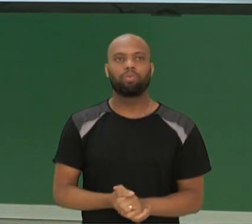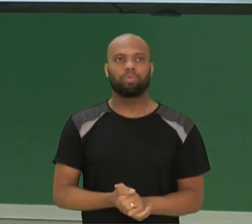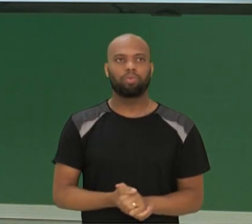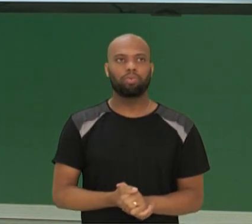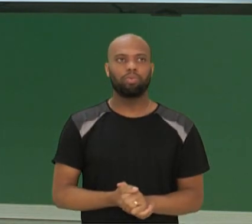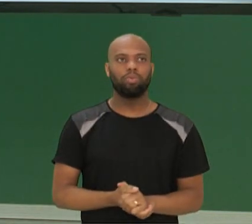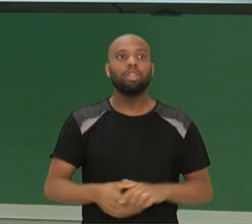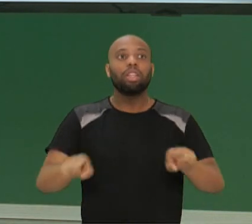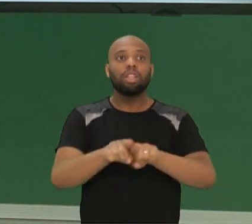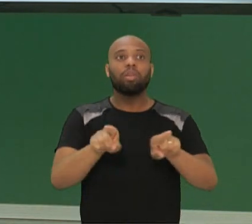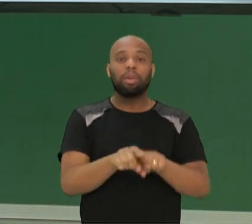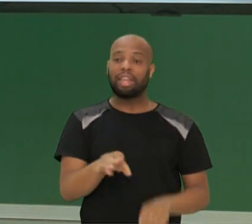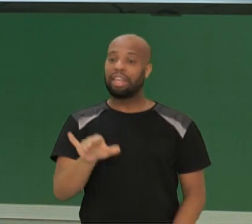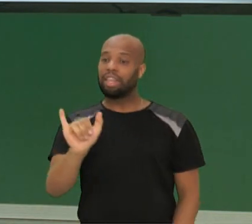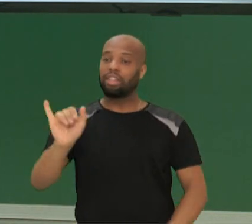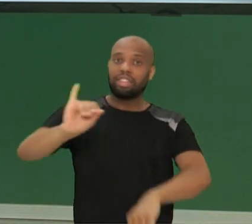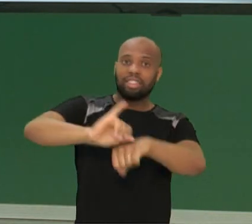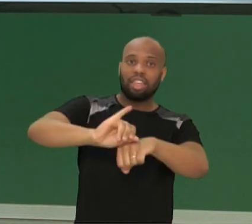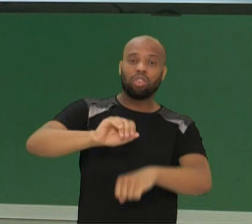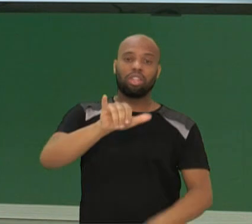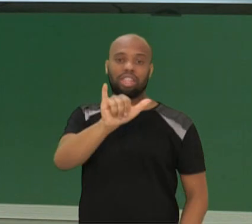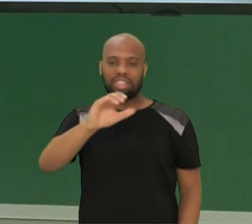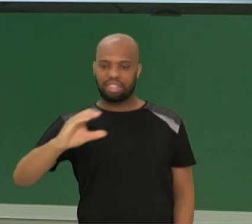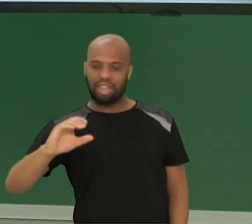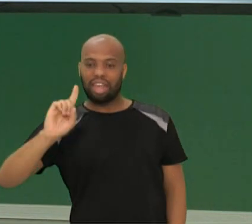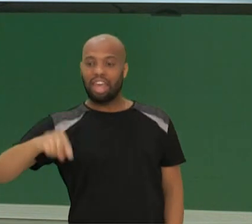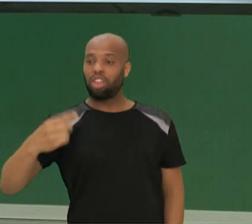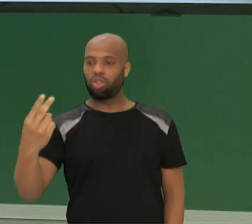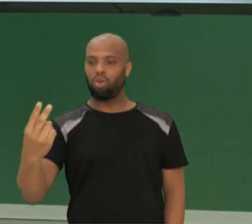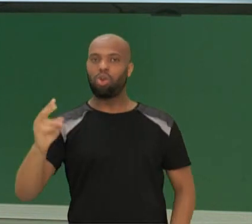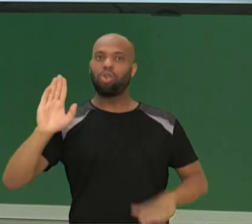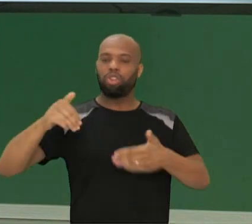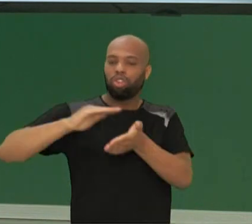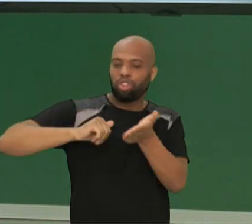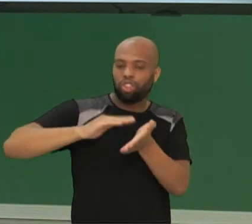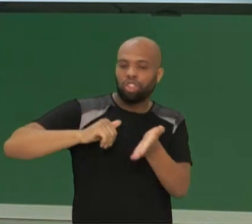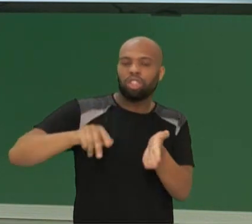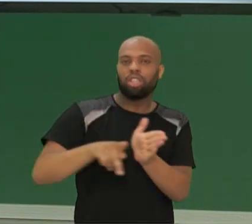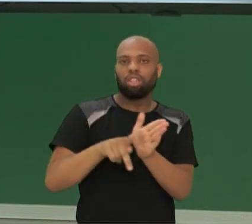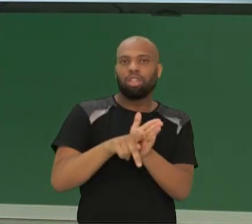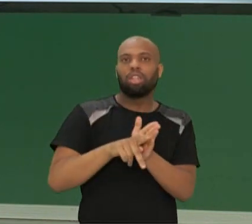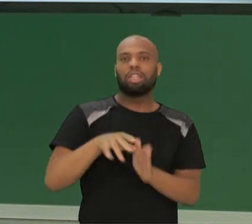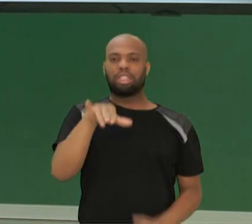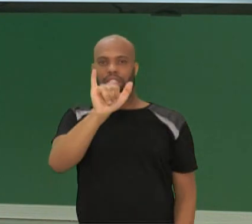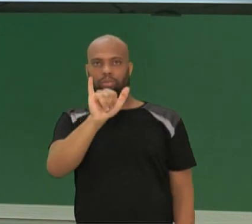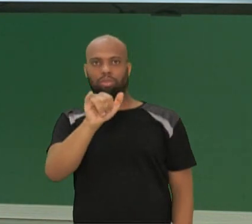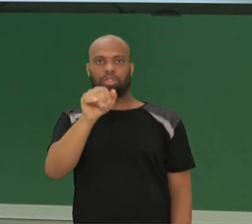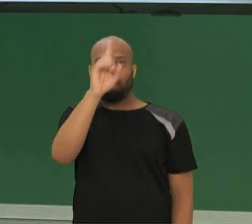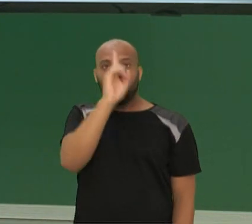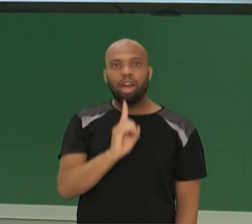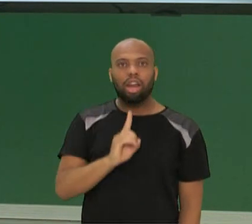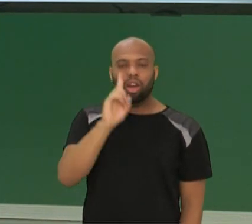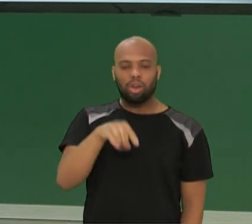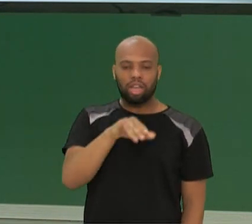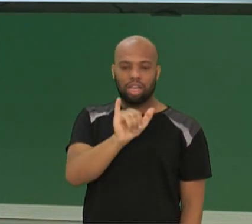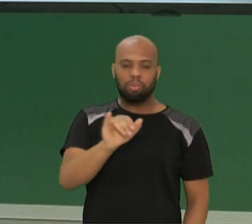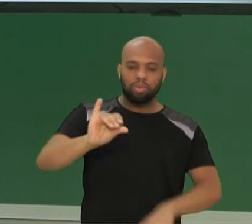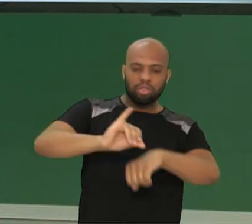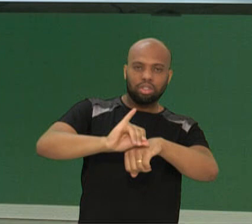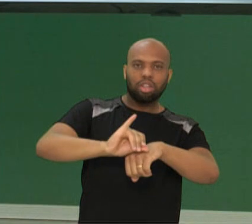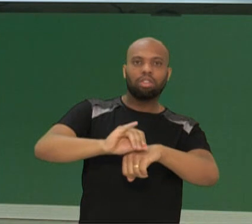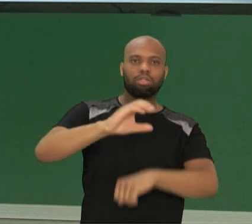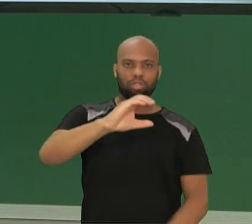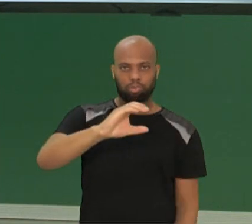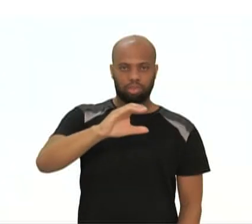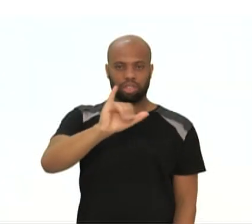O Y do centro vale 2, então ele vai subtrair do Y, aqui em amarelo, Y do centro,